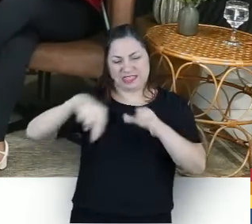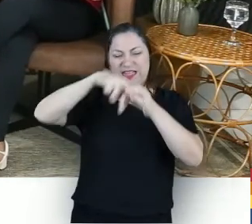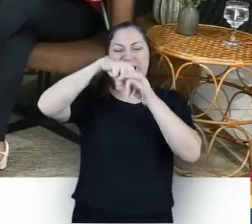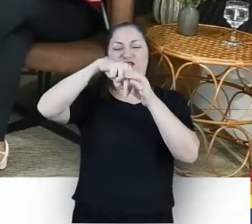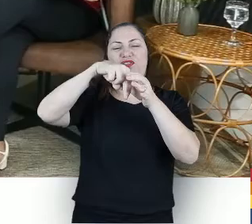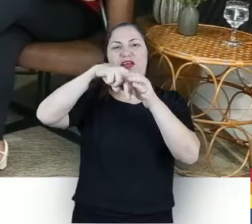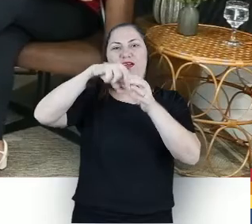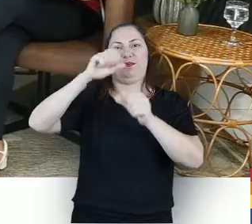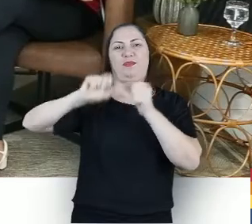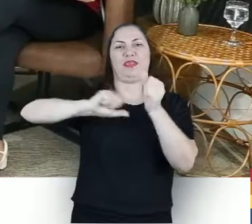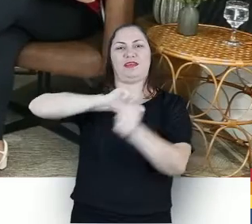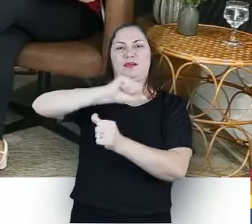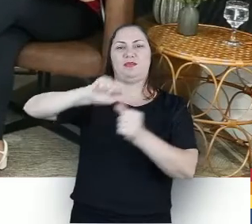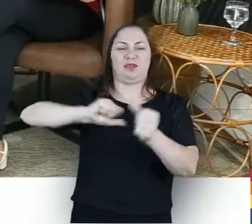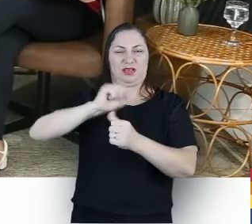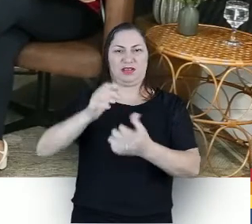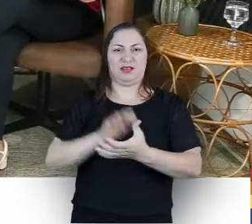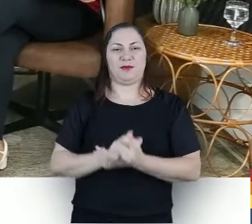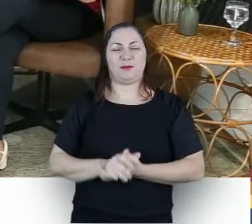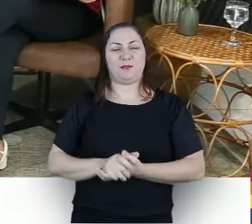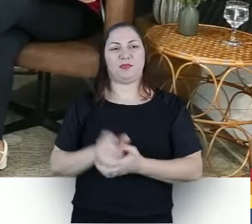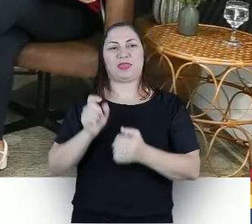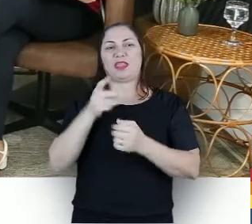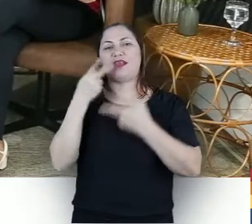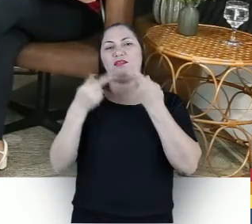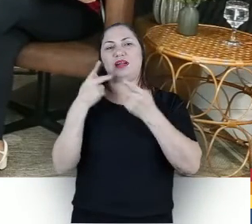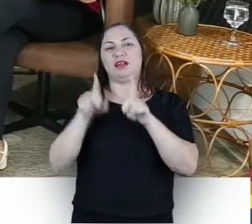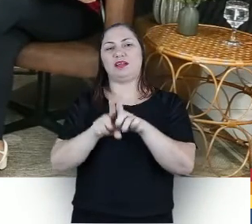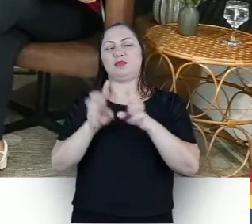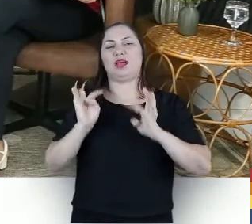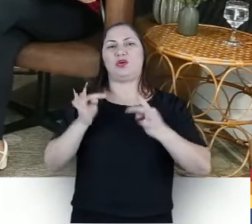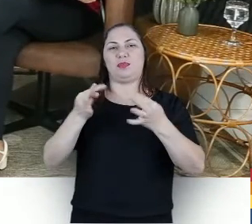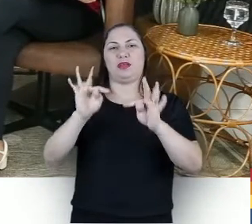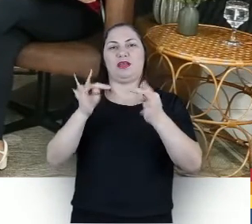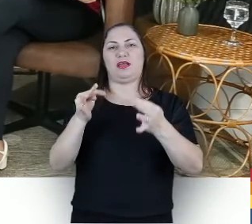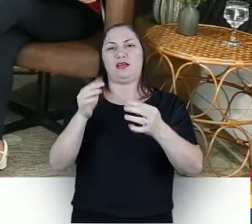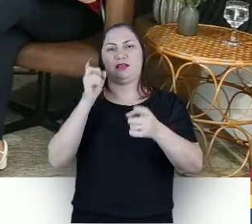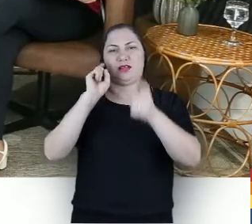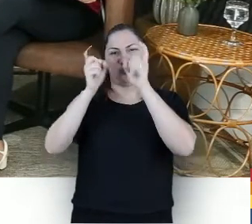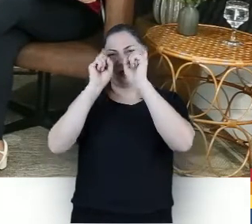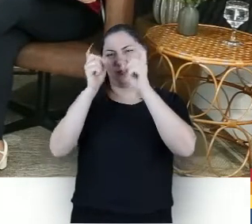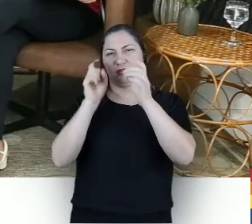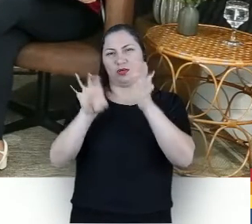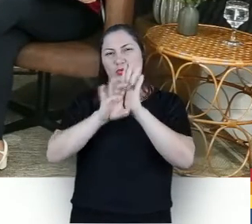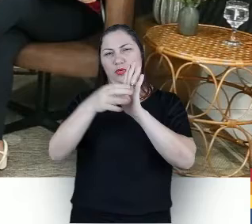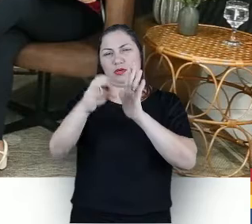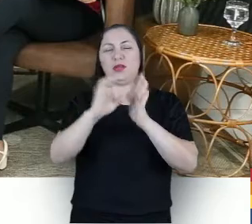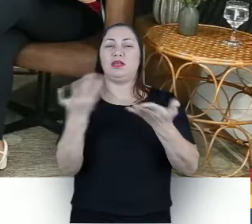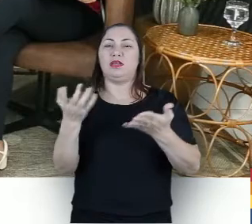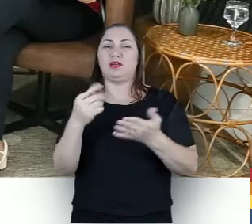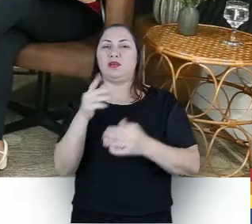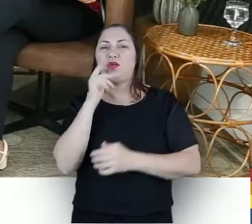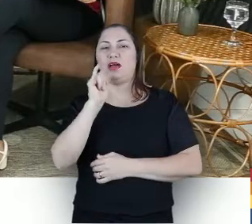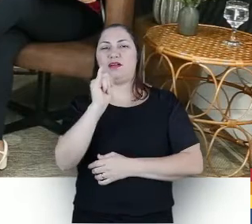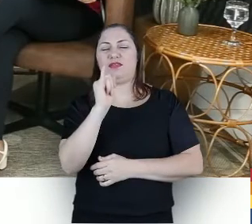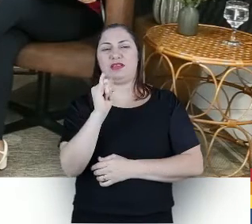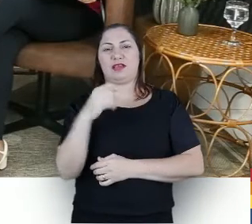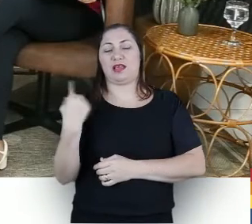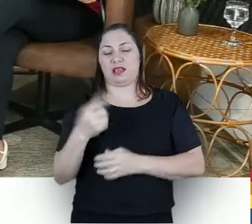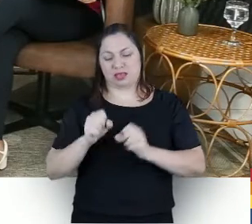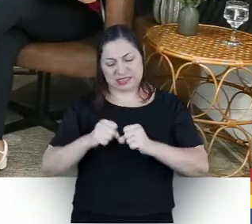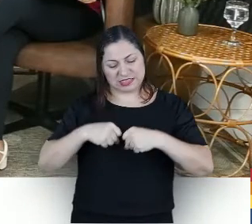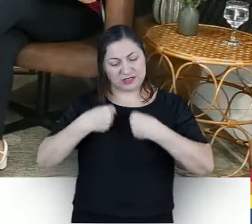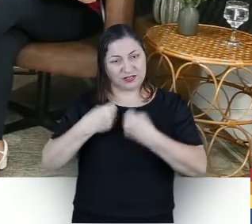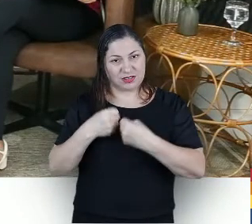A gente está junto nessa aí, a gente vai excelente. A gente vai conseguir aí, eu não diria superar, né, mas conseguir se encaixar,